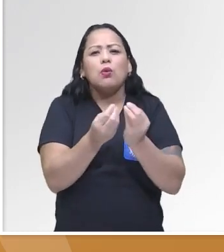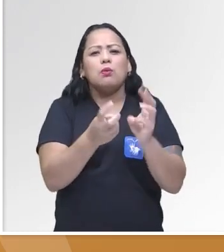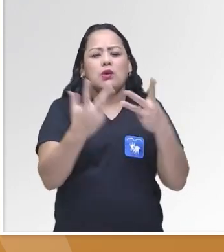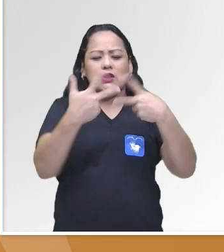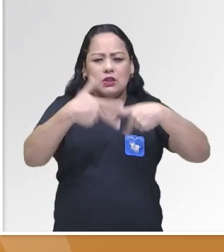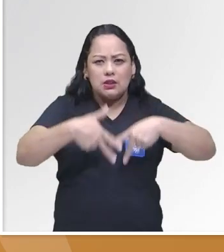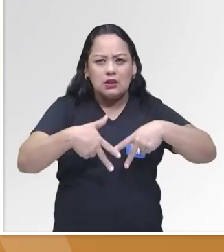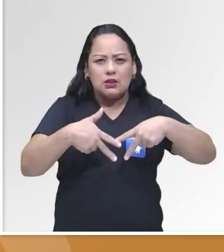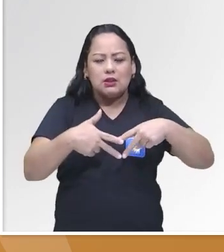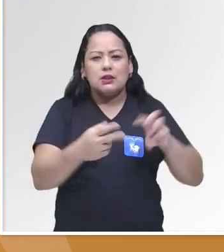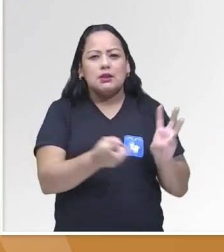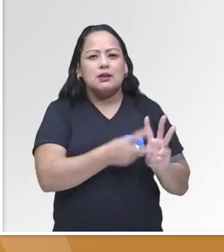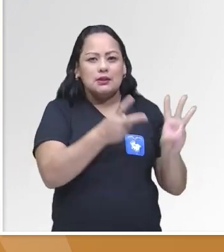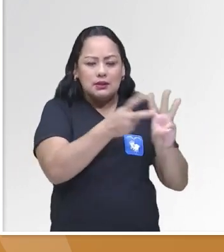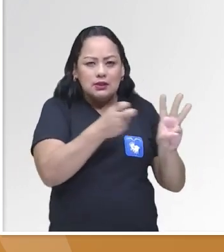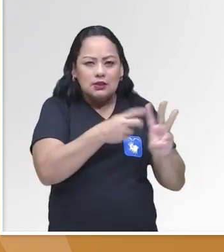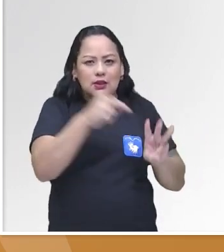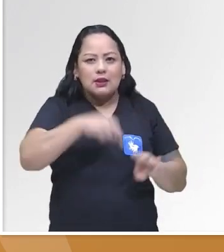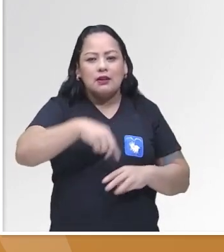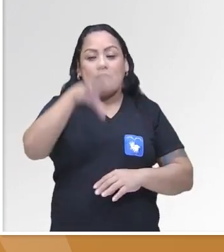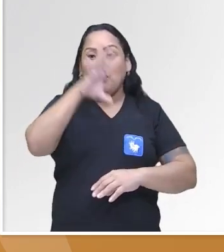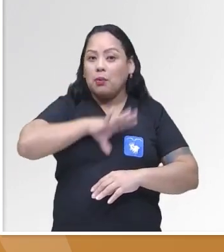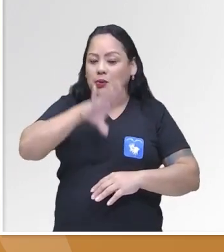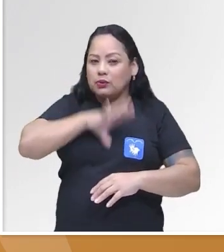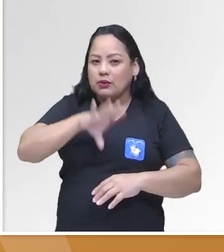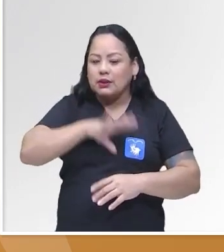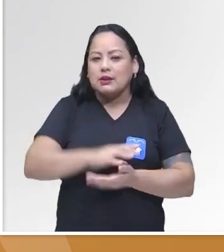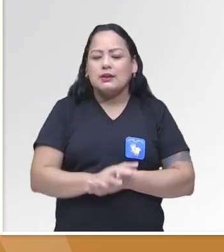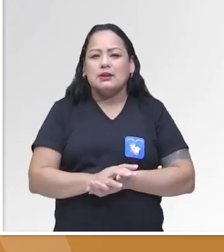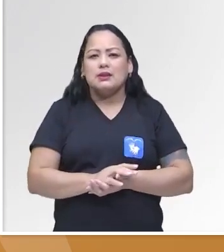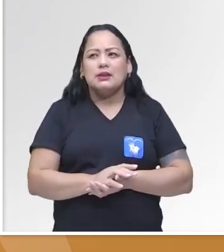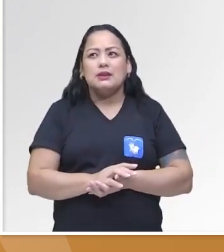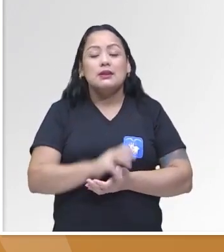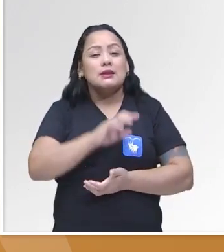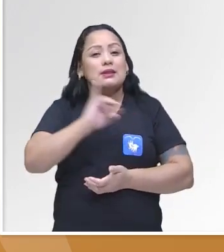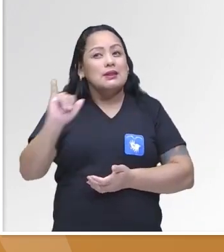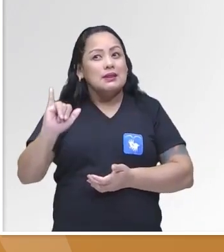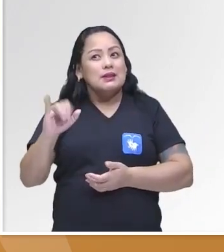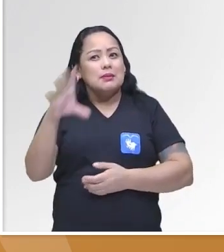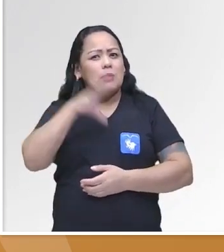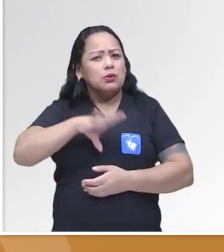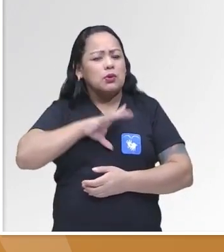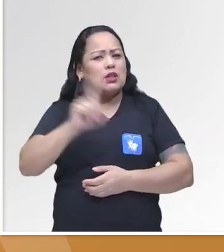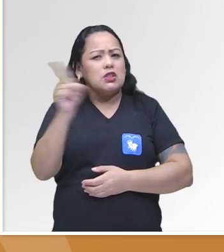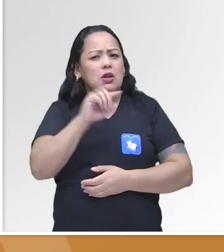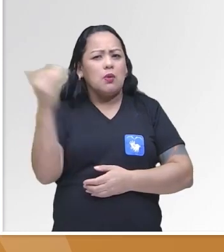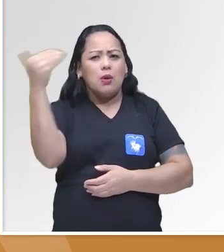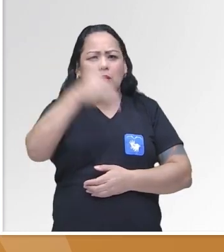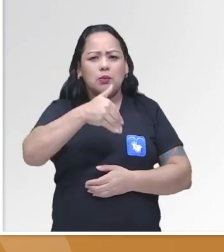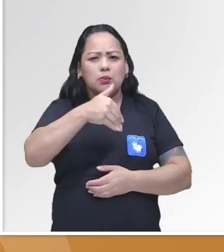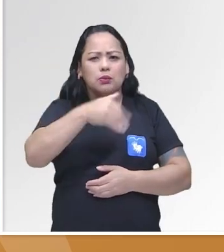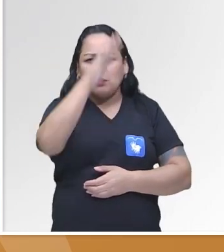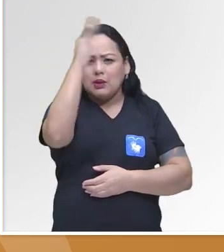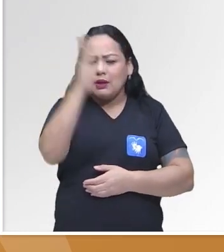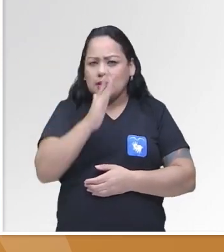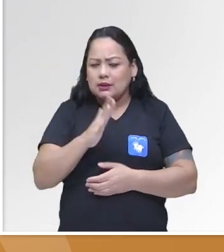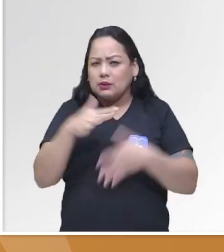compreensão. E se os colonizadores não tivessem chegado ao território brasileiro? Essas etnias aí teriam se